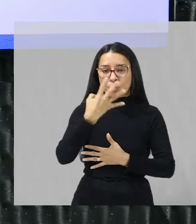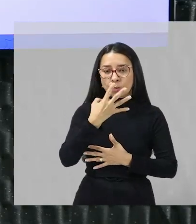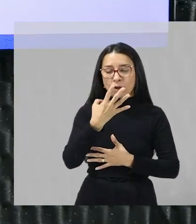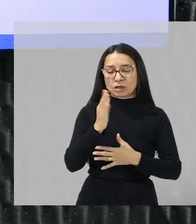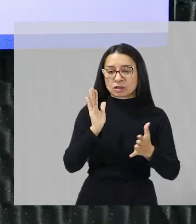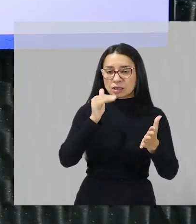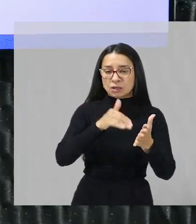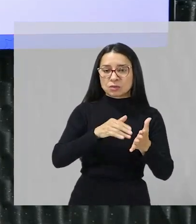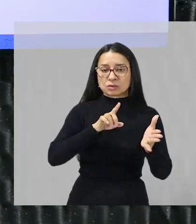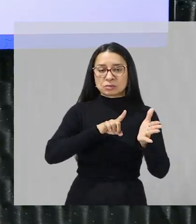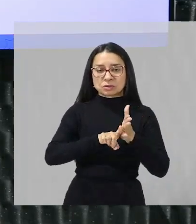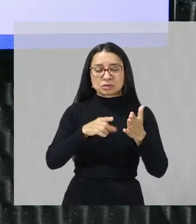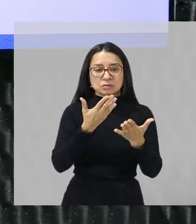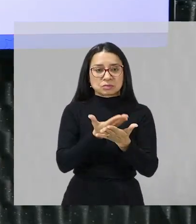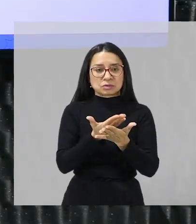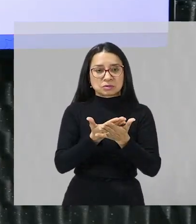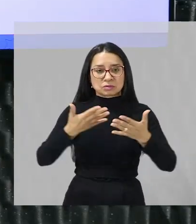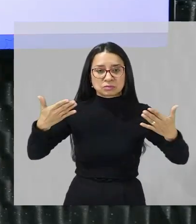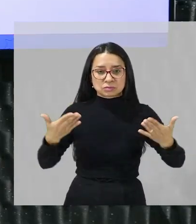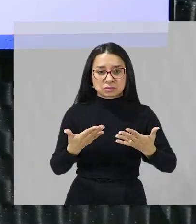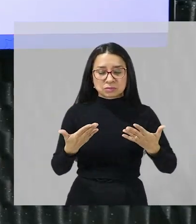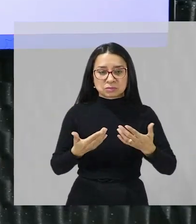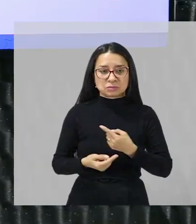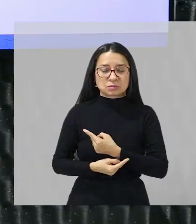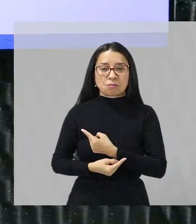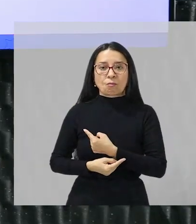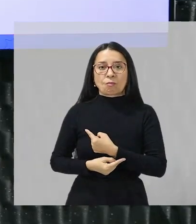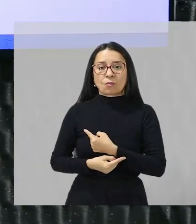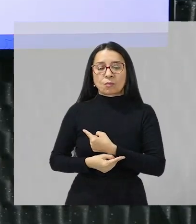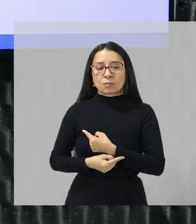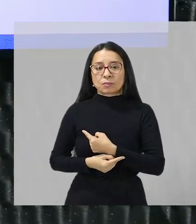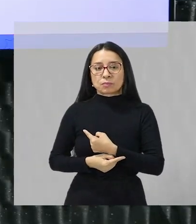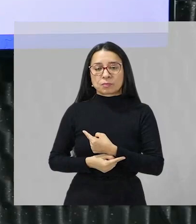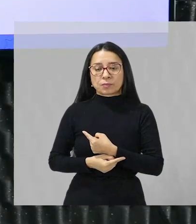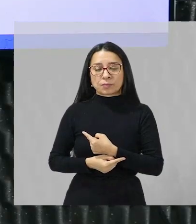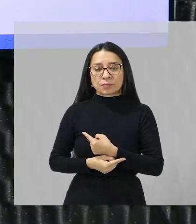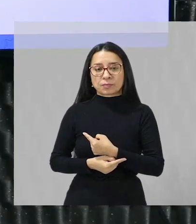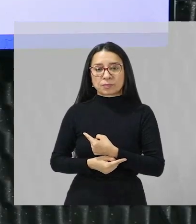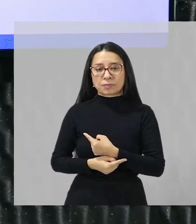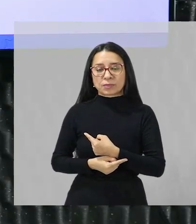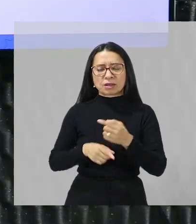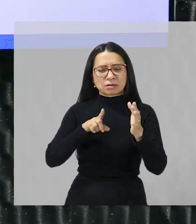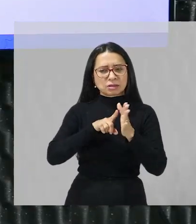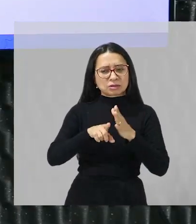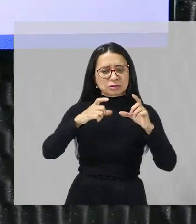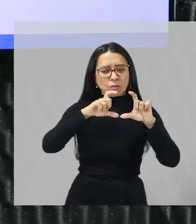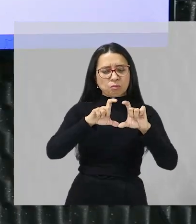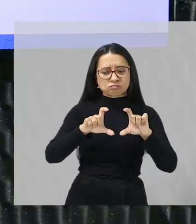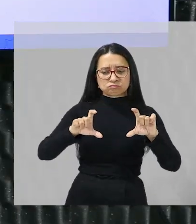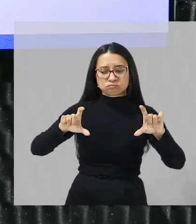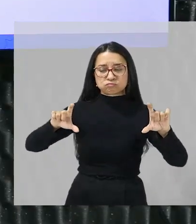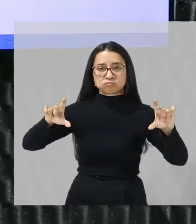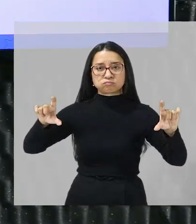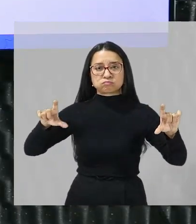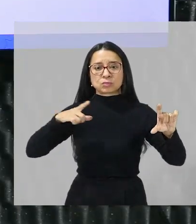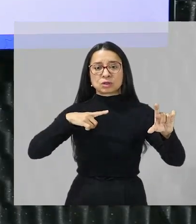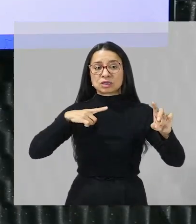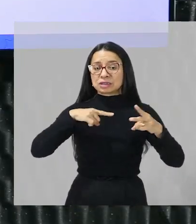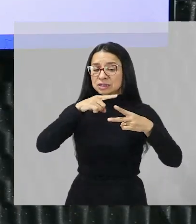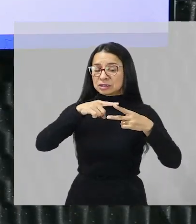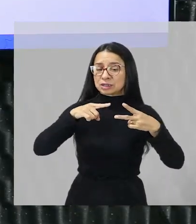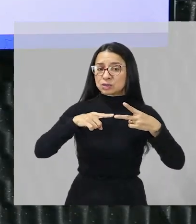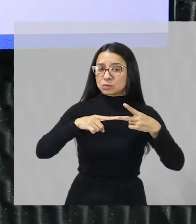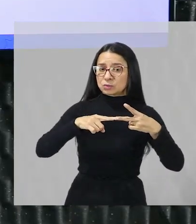As tentativas de atrair os consumidores gays. Isso é completamente aleatório em relação ao que a gente leu, né? É claro que existe uma parte do